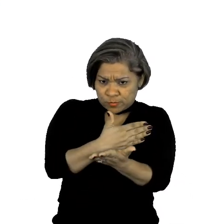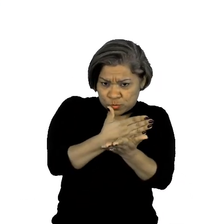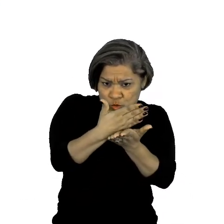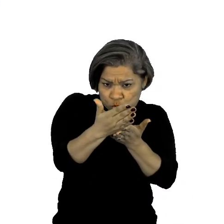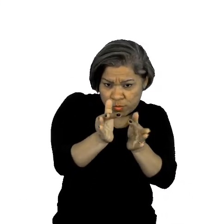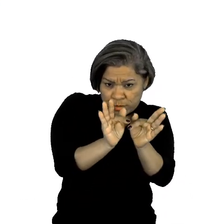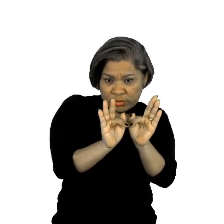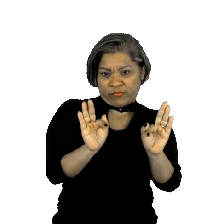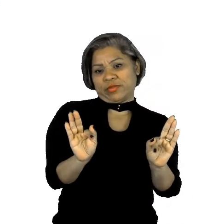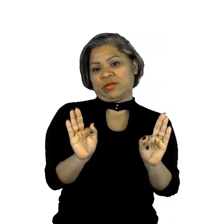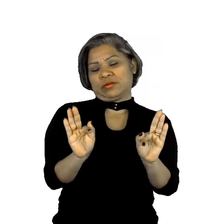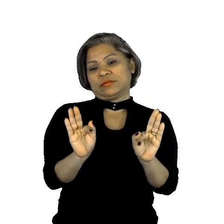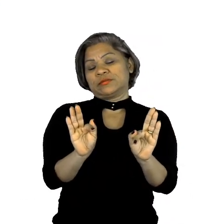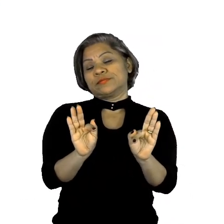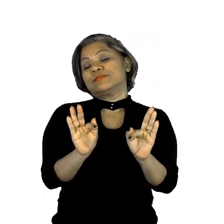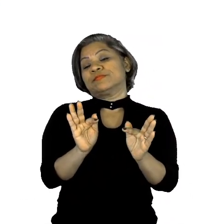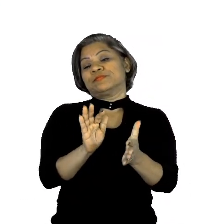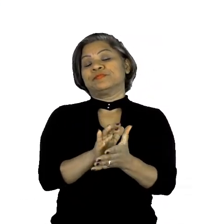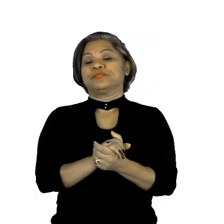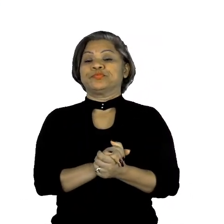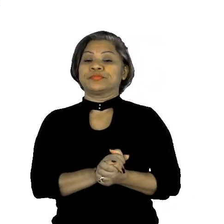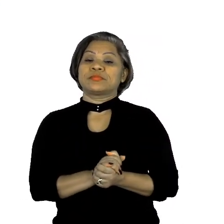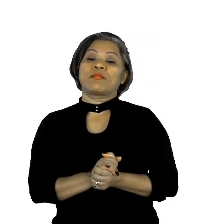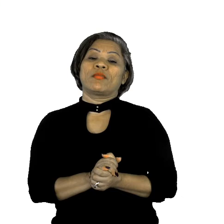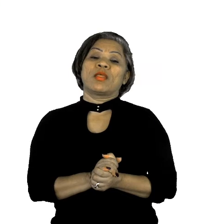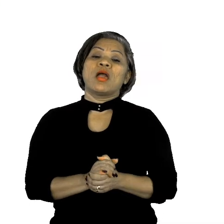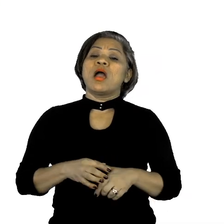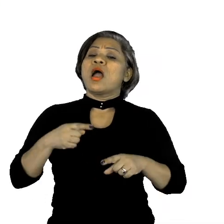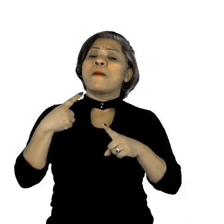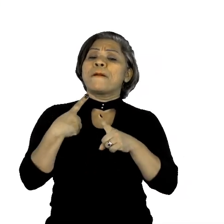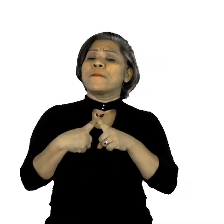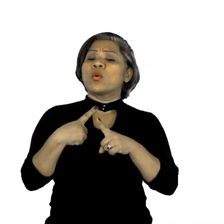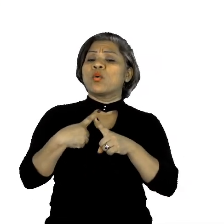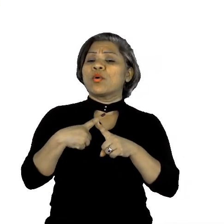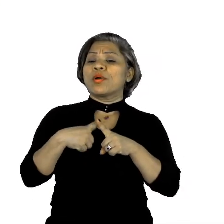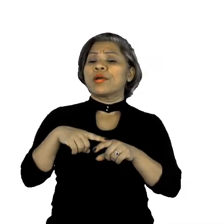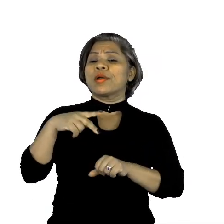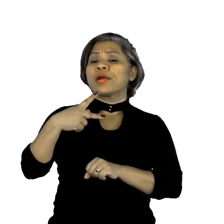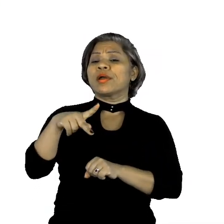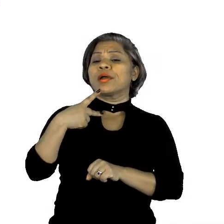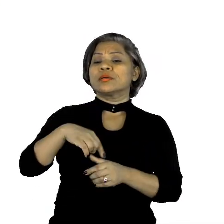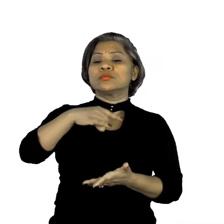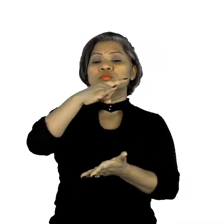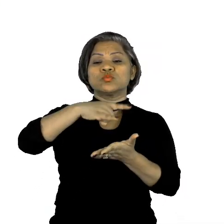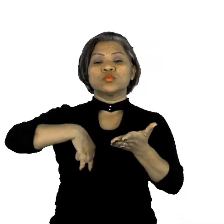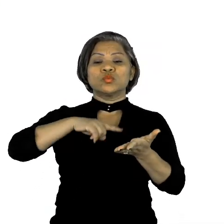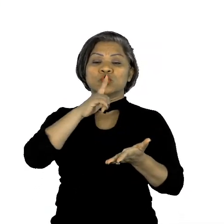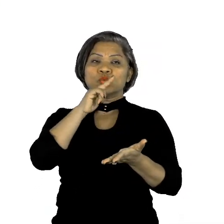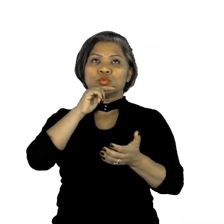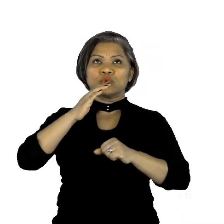A primeira justificativa está o seguinte: por que a sua conta de água aumentou?